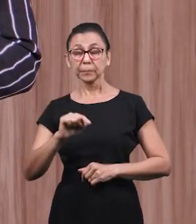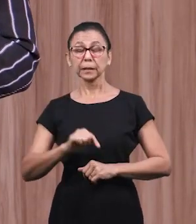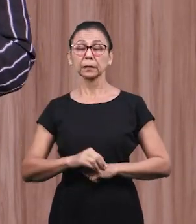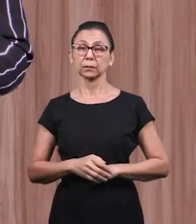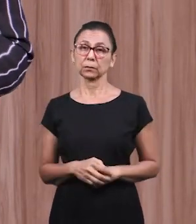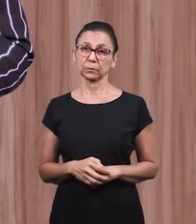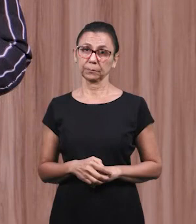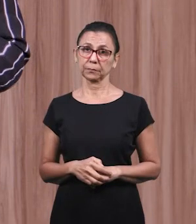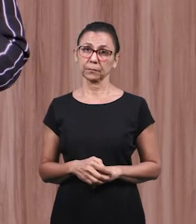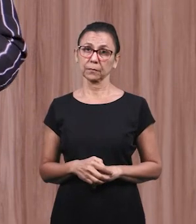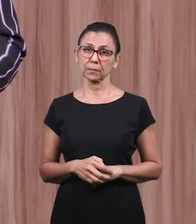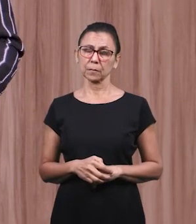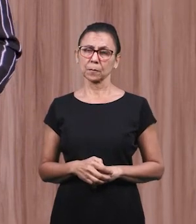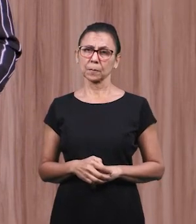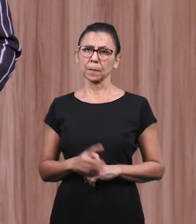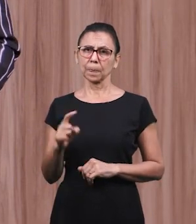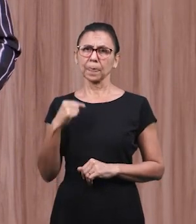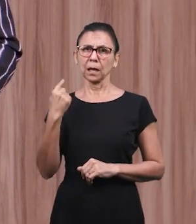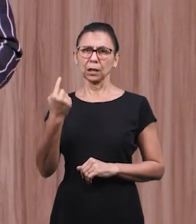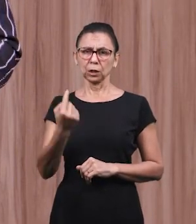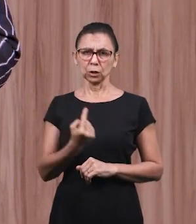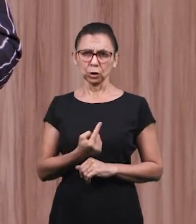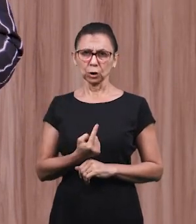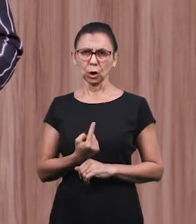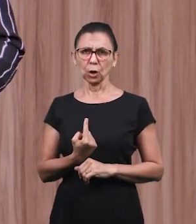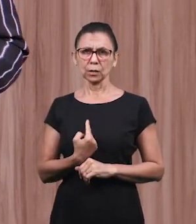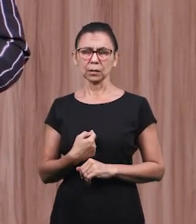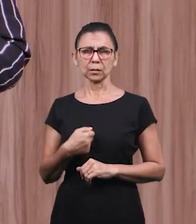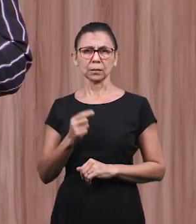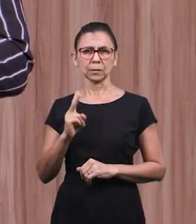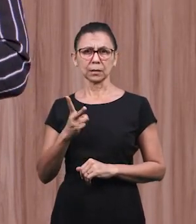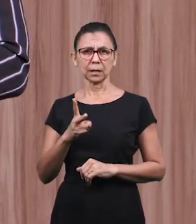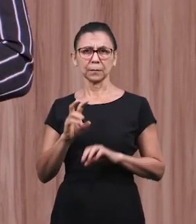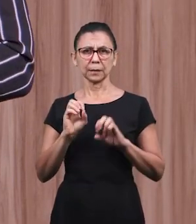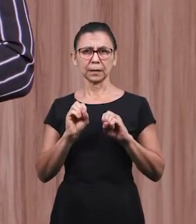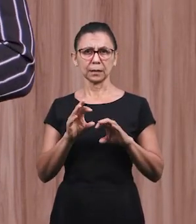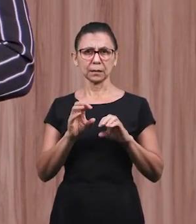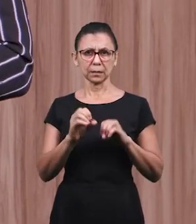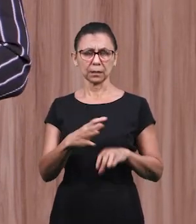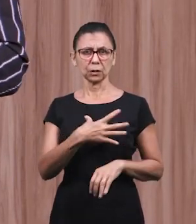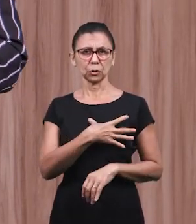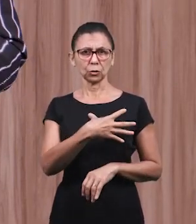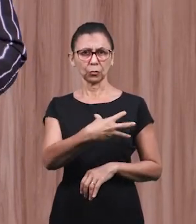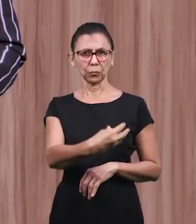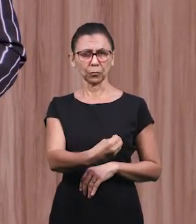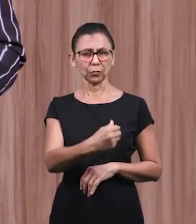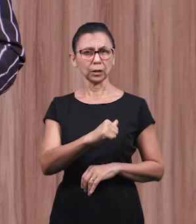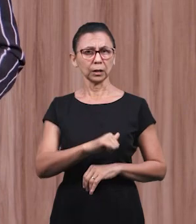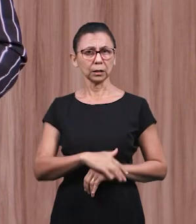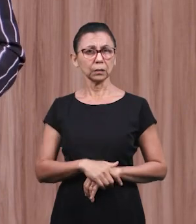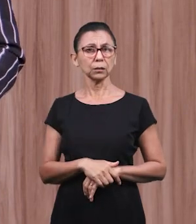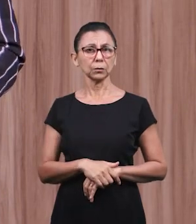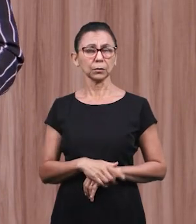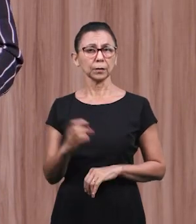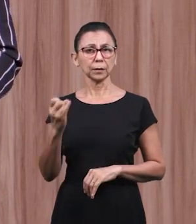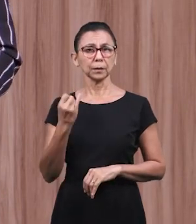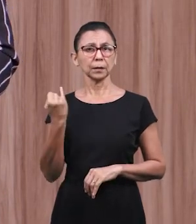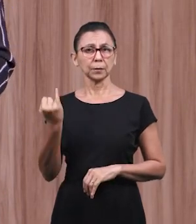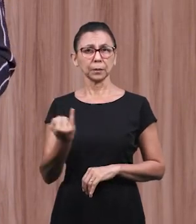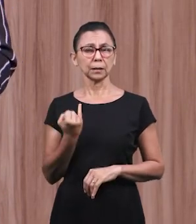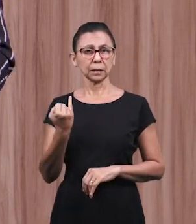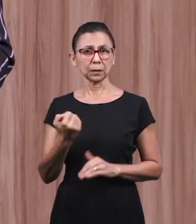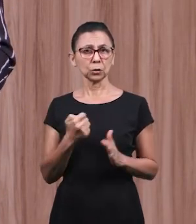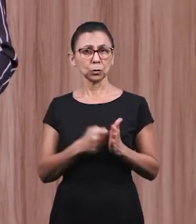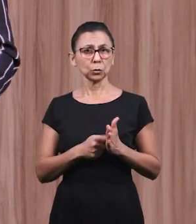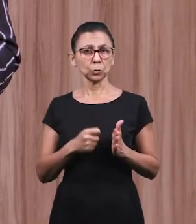postura, temos ensinado os nossos filhos sobre a permanente luta do coração, reconhecido com eles a